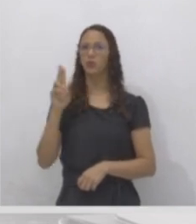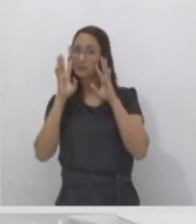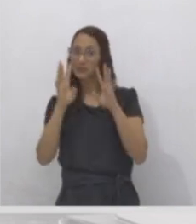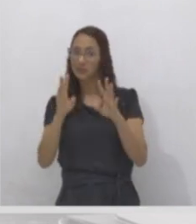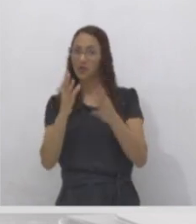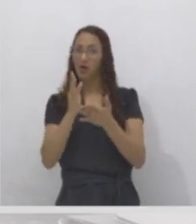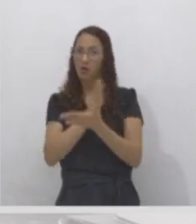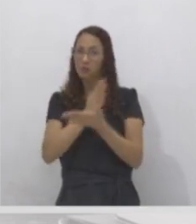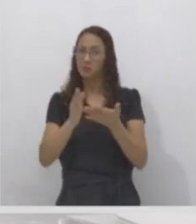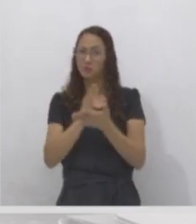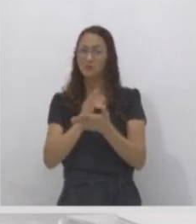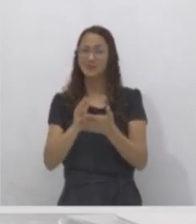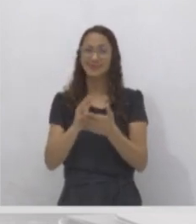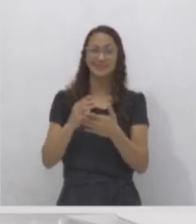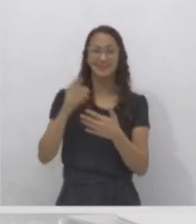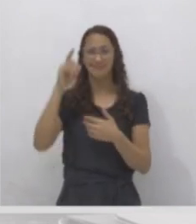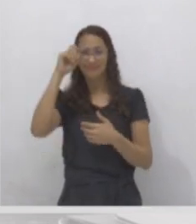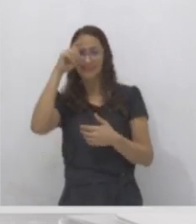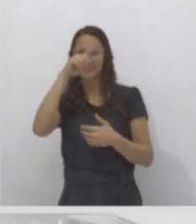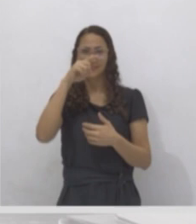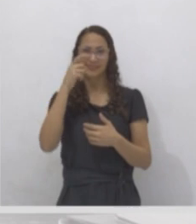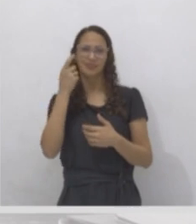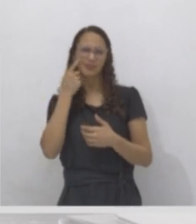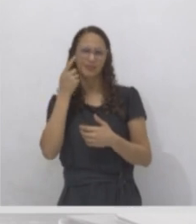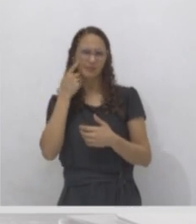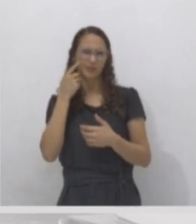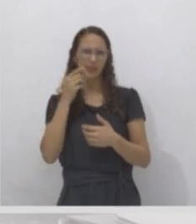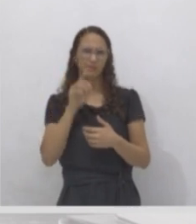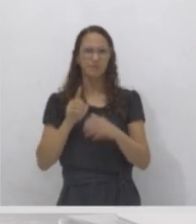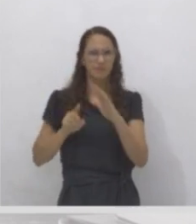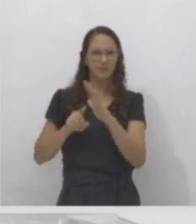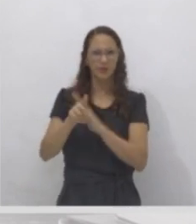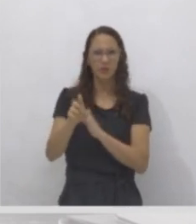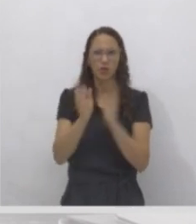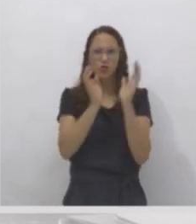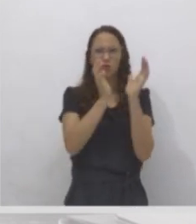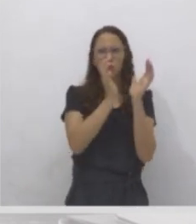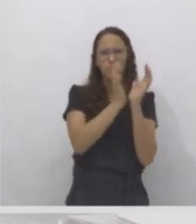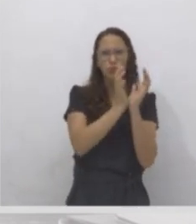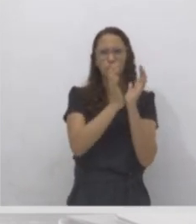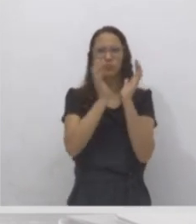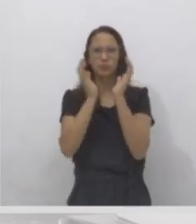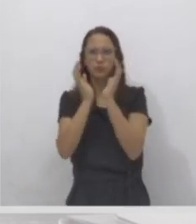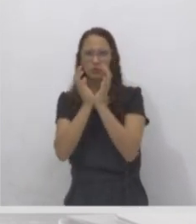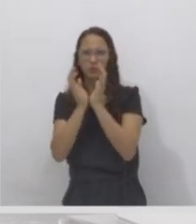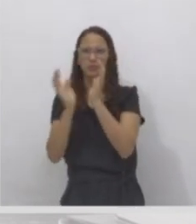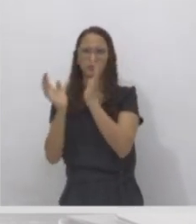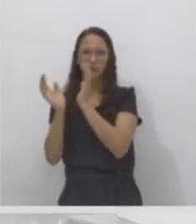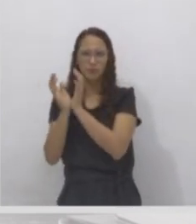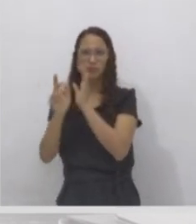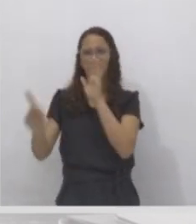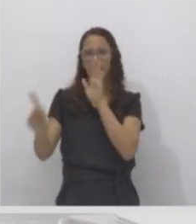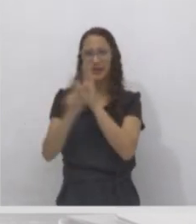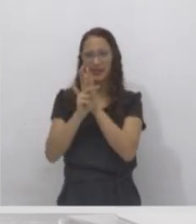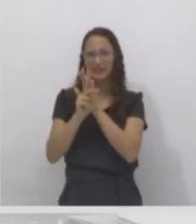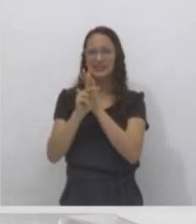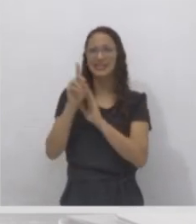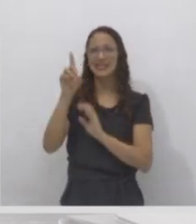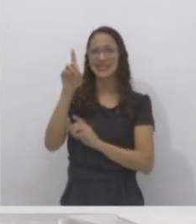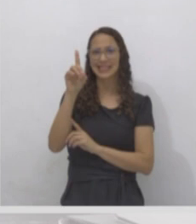decomposição. Se eu perguntar para vocês, quantos grupos de dezenas de milhar há nesse